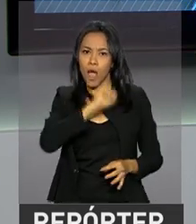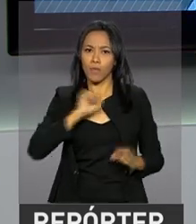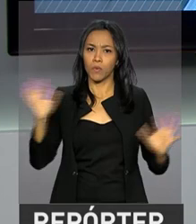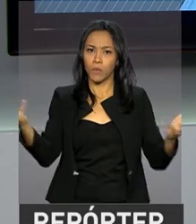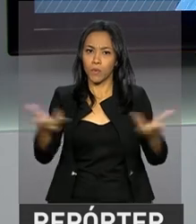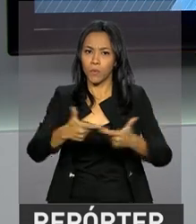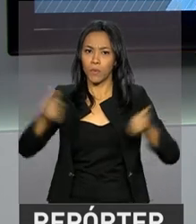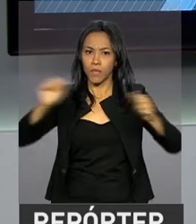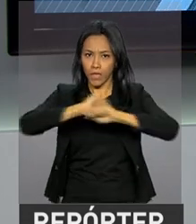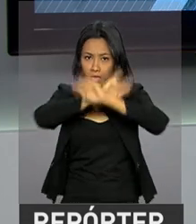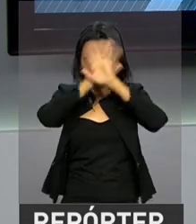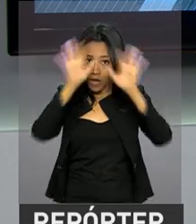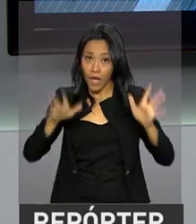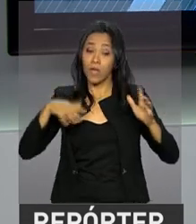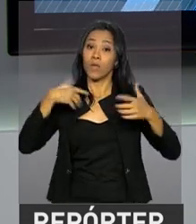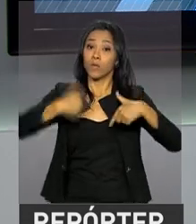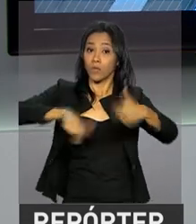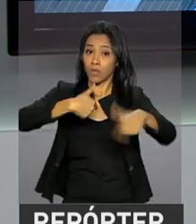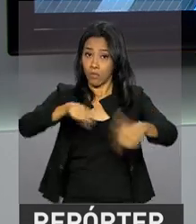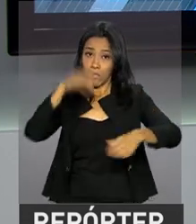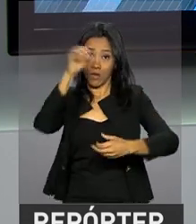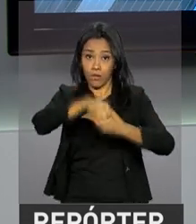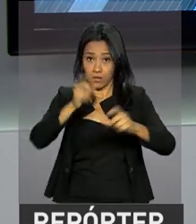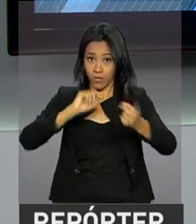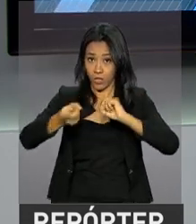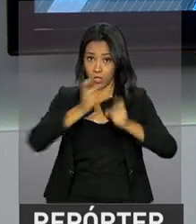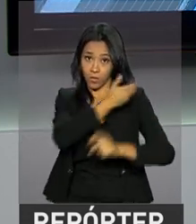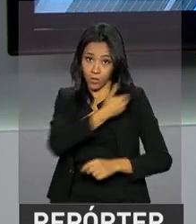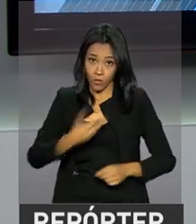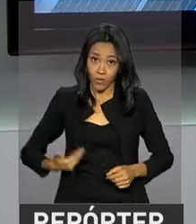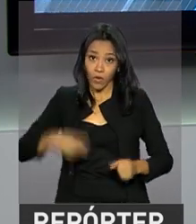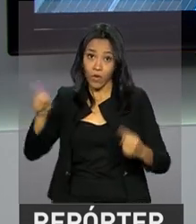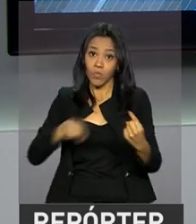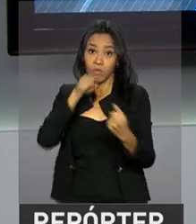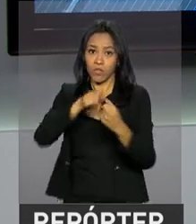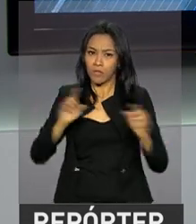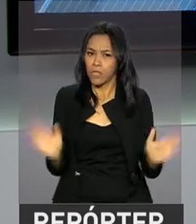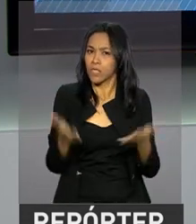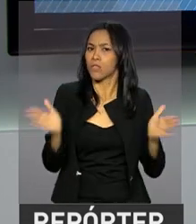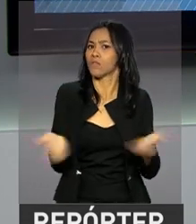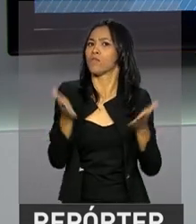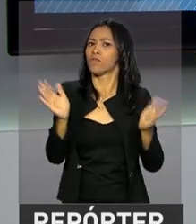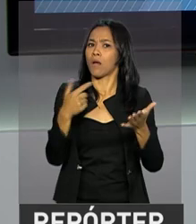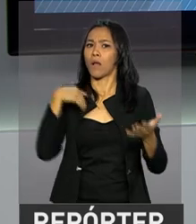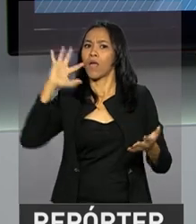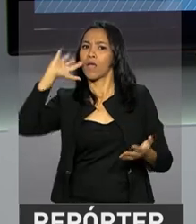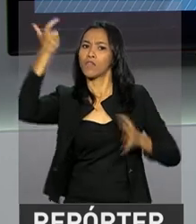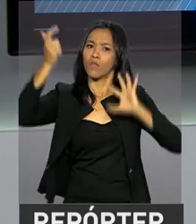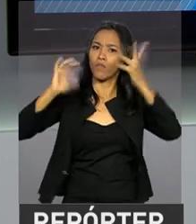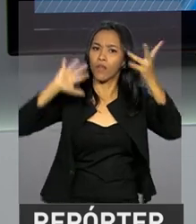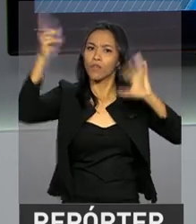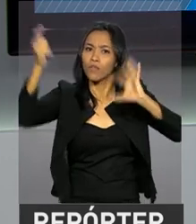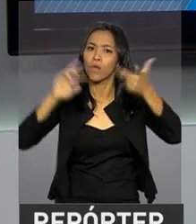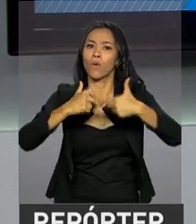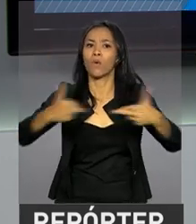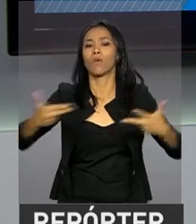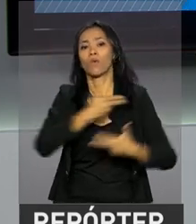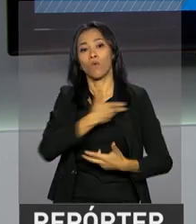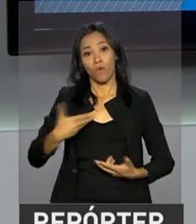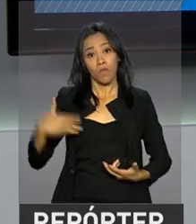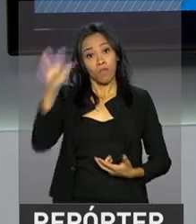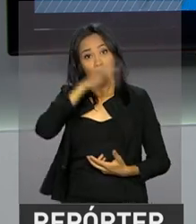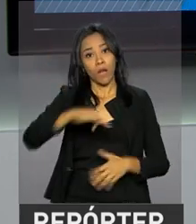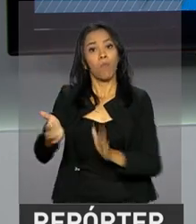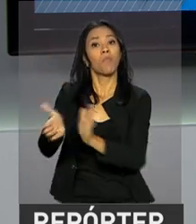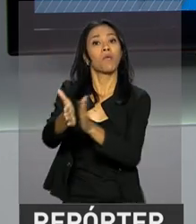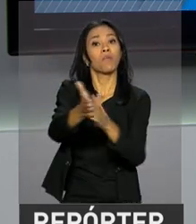as ações da administração pública federal para incentivar quem trabalha em busca dessas soluções o governo federal premiar as melhores